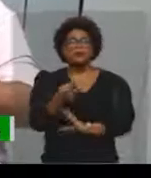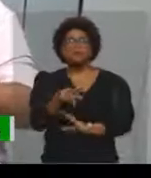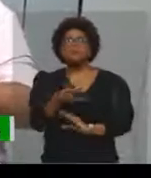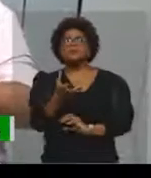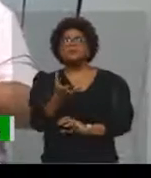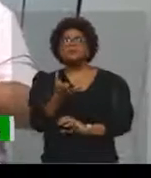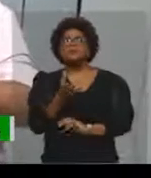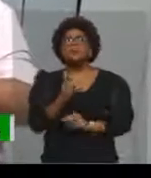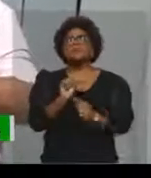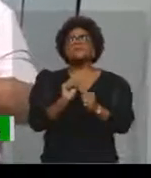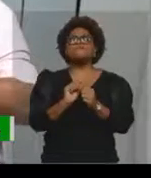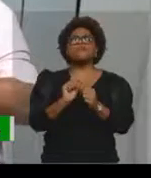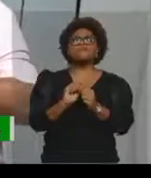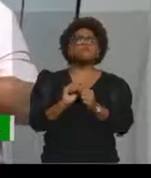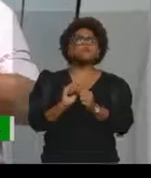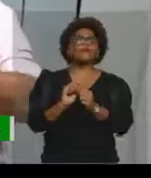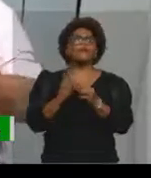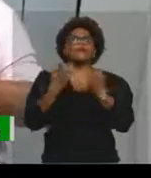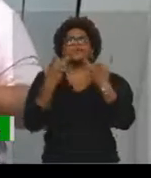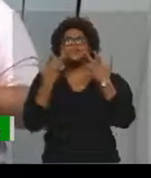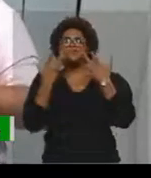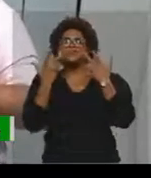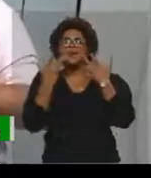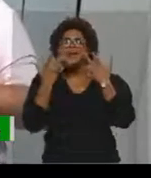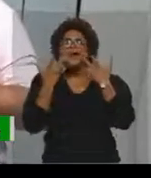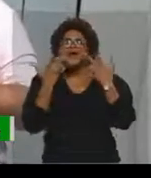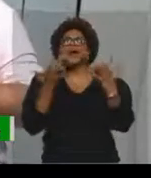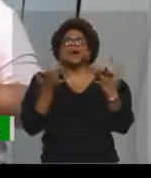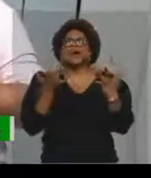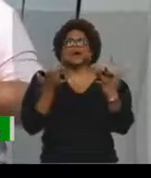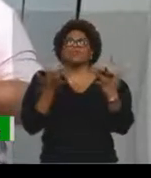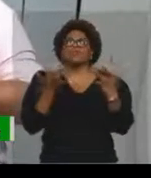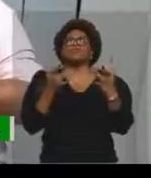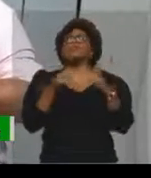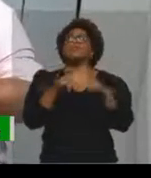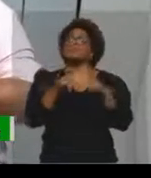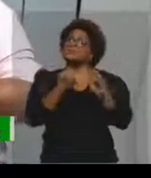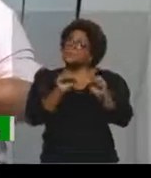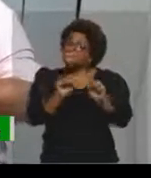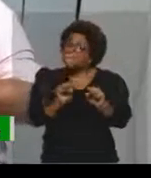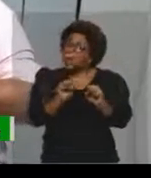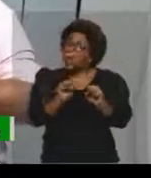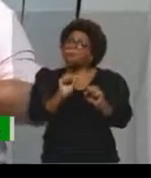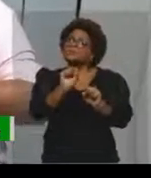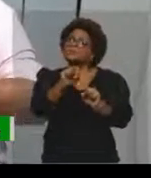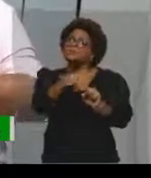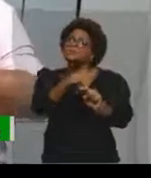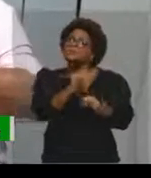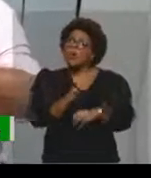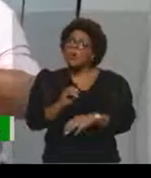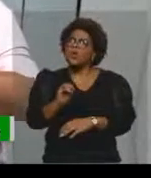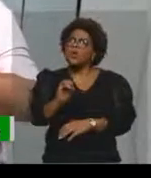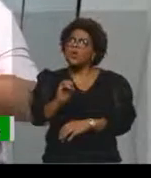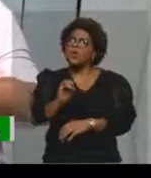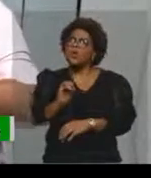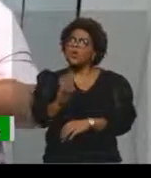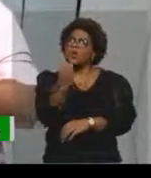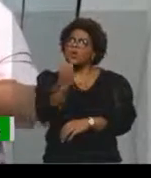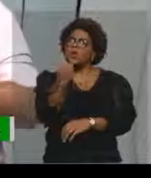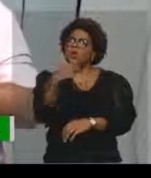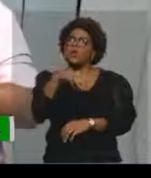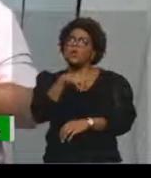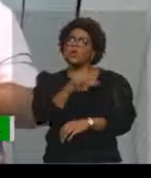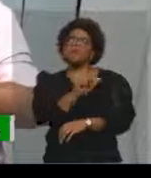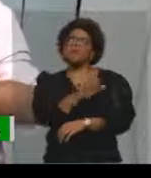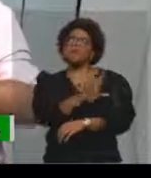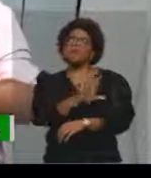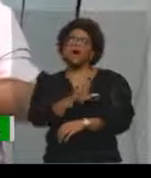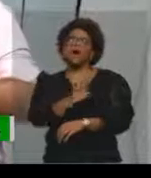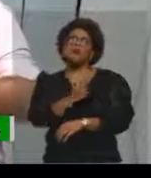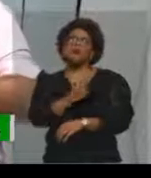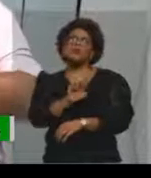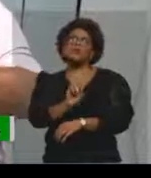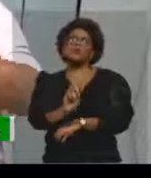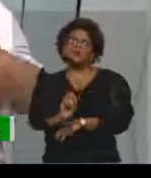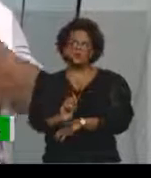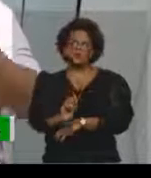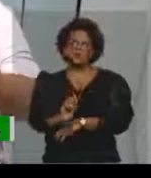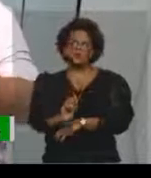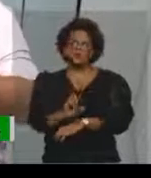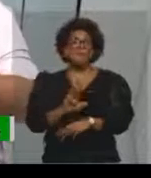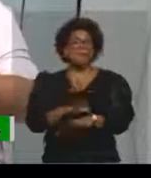religioso ou na escola, você não possa colocar um narrador na sua peça teatral, né? O comum é que não haja, né,